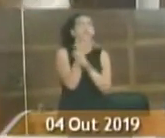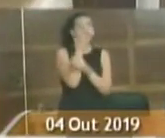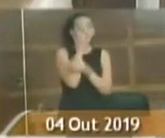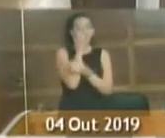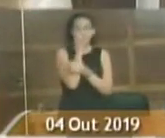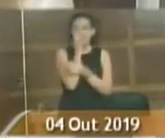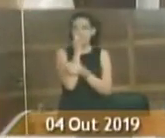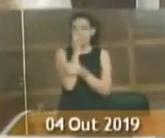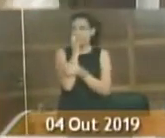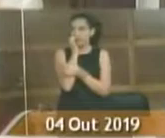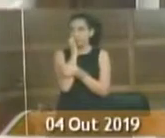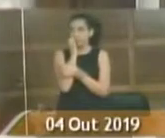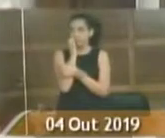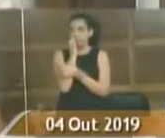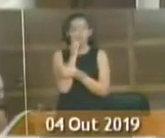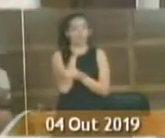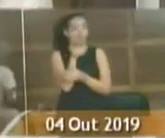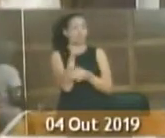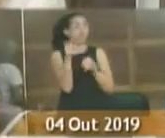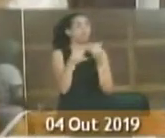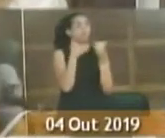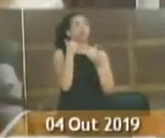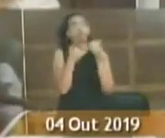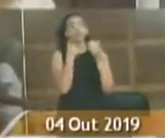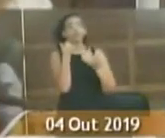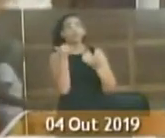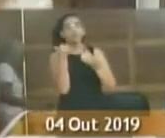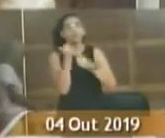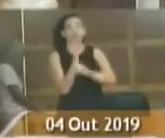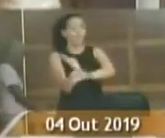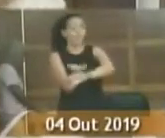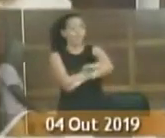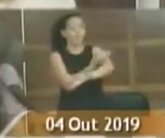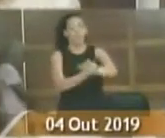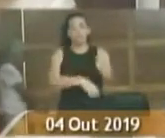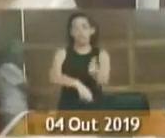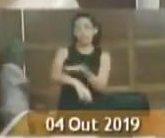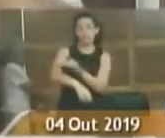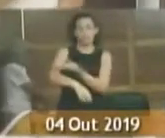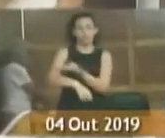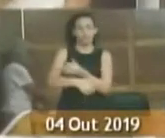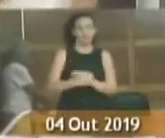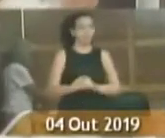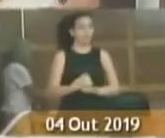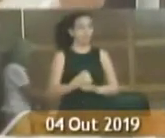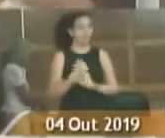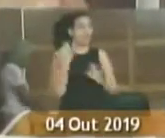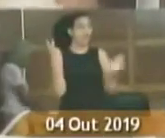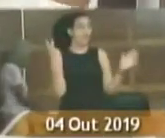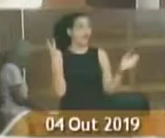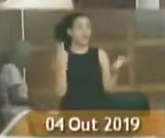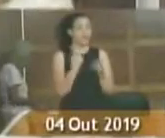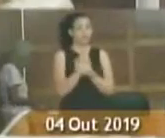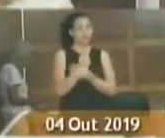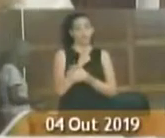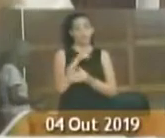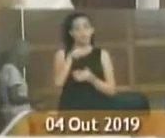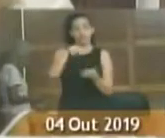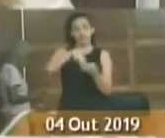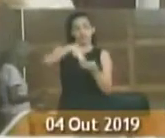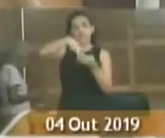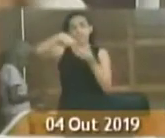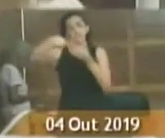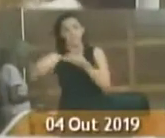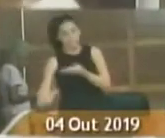aí, entendeu? Você está lá num jardim jogando bola. Aí, vamos supor que você teve um acidente, caiu em cima de uma